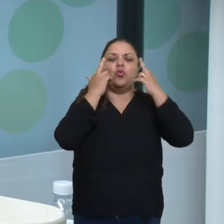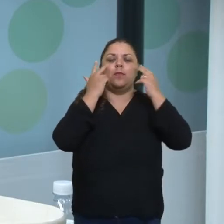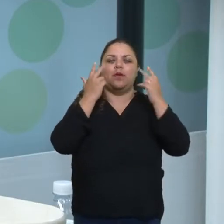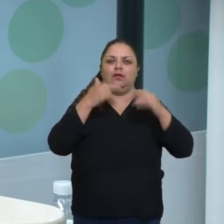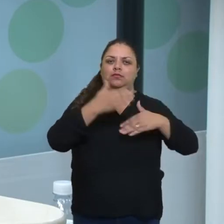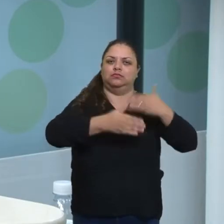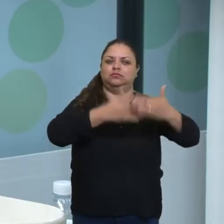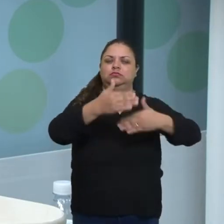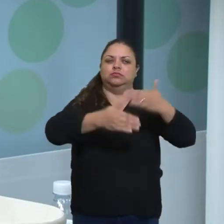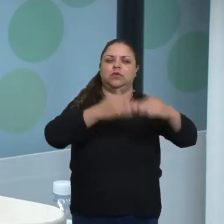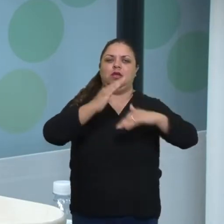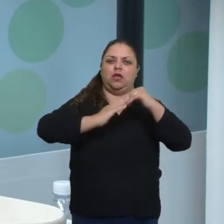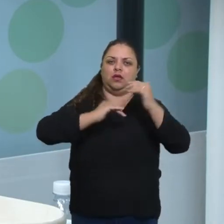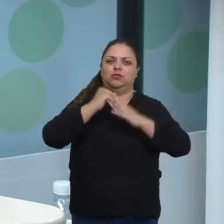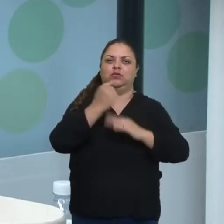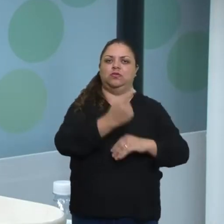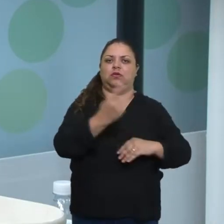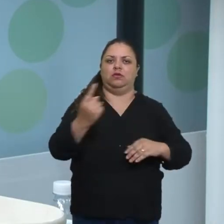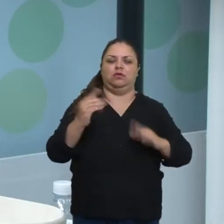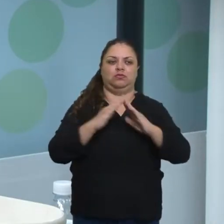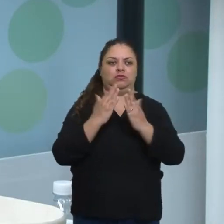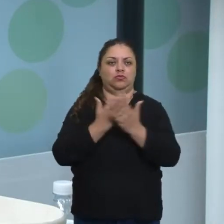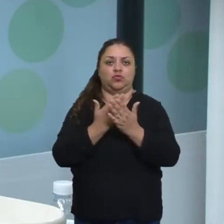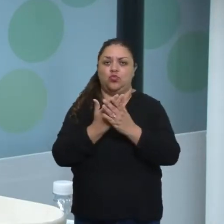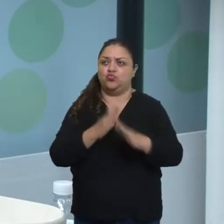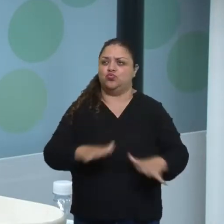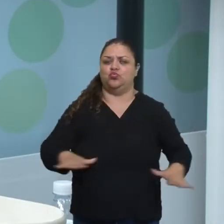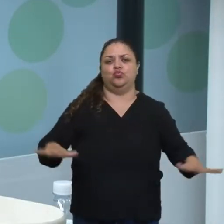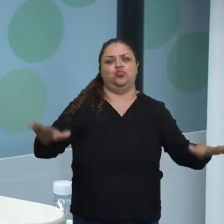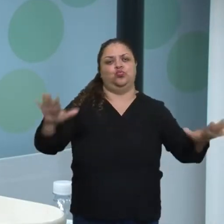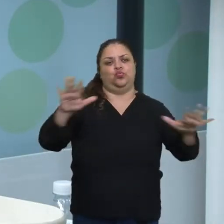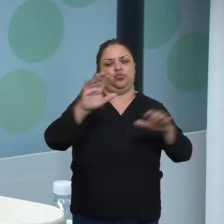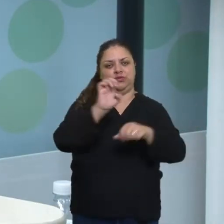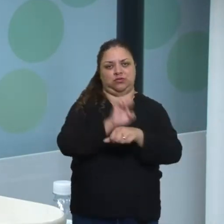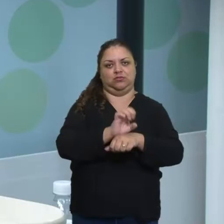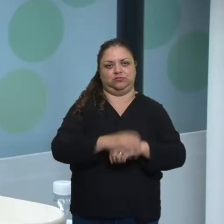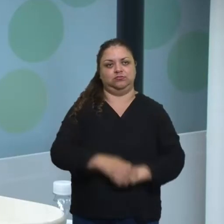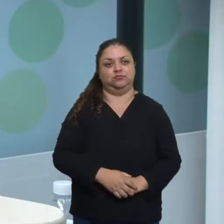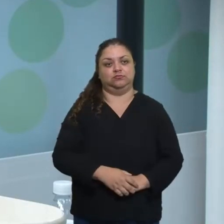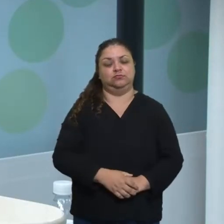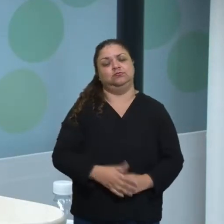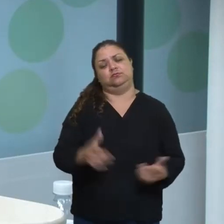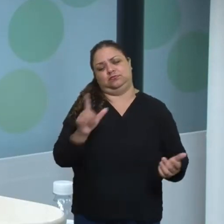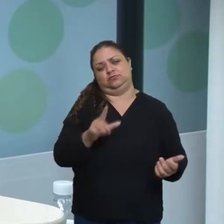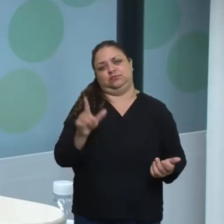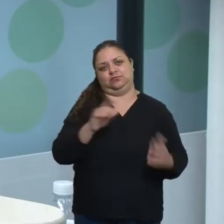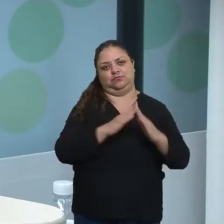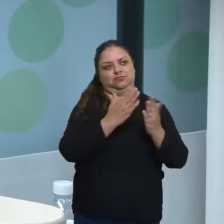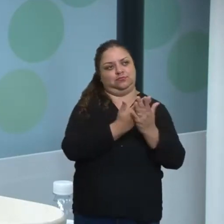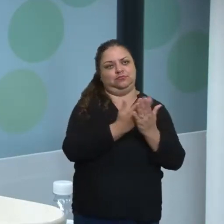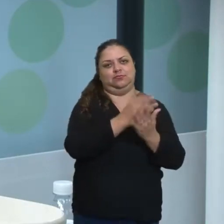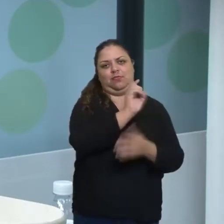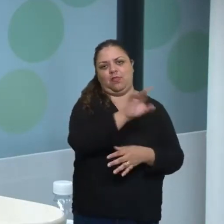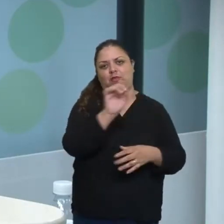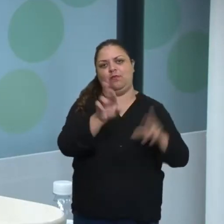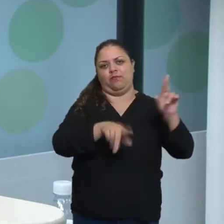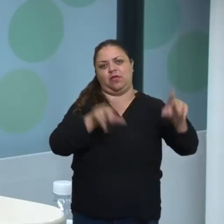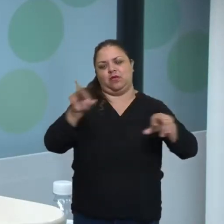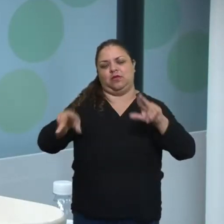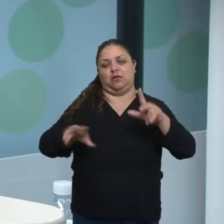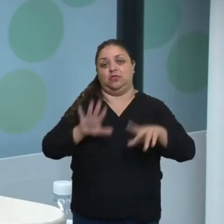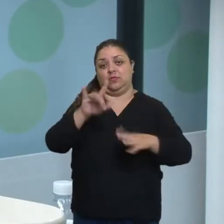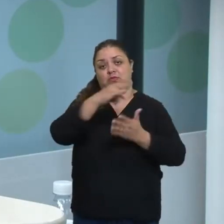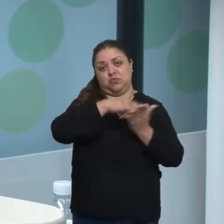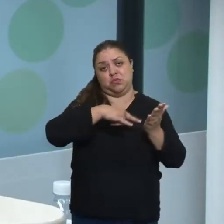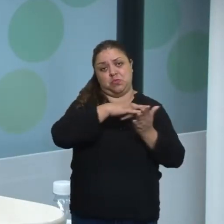das escolas das unidades escolares de toda a rede é claro que cada escola tem a sua própria característica mais um documento que